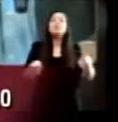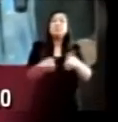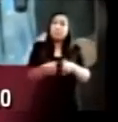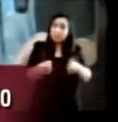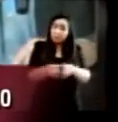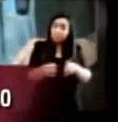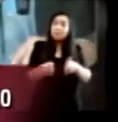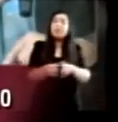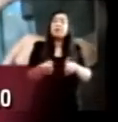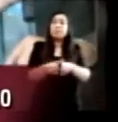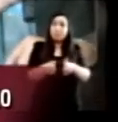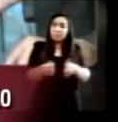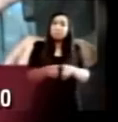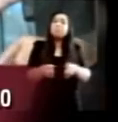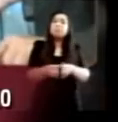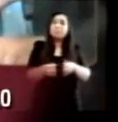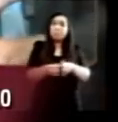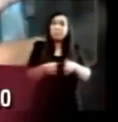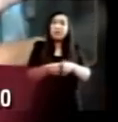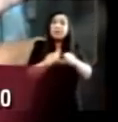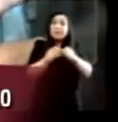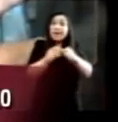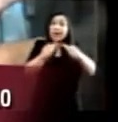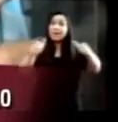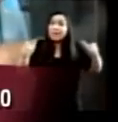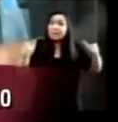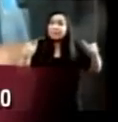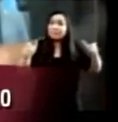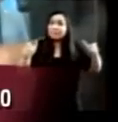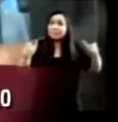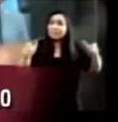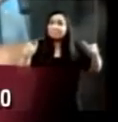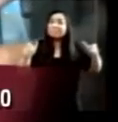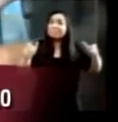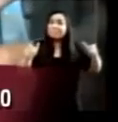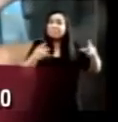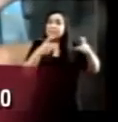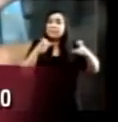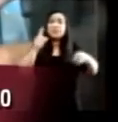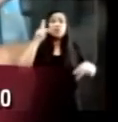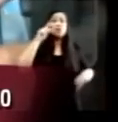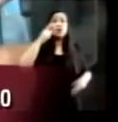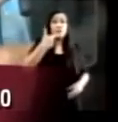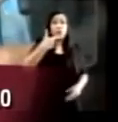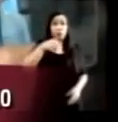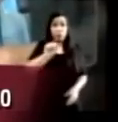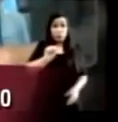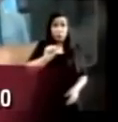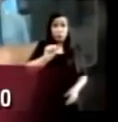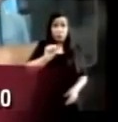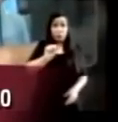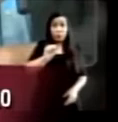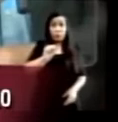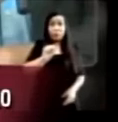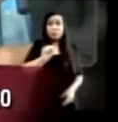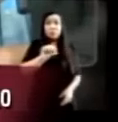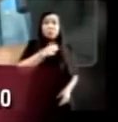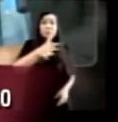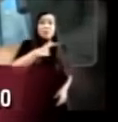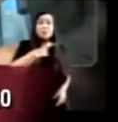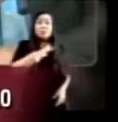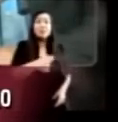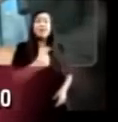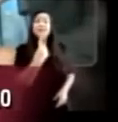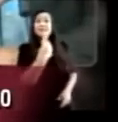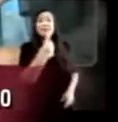também está com uma tendência de aumento, como você vê lá, no dia 28, nós estávamos com uma média móvel